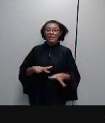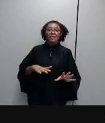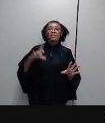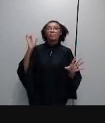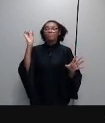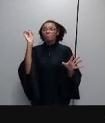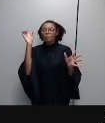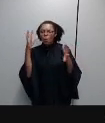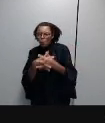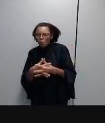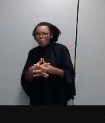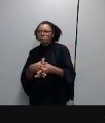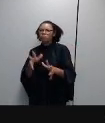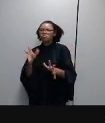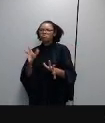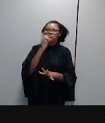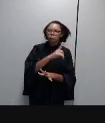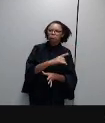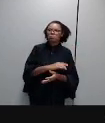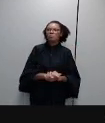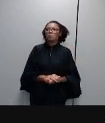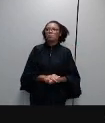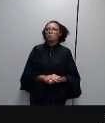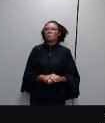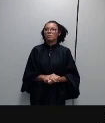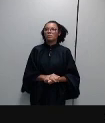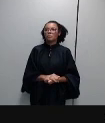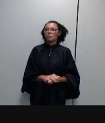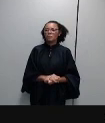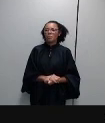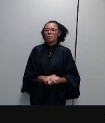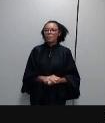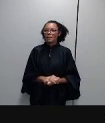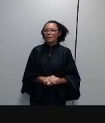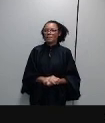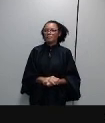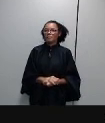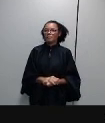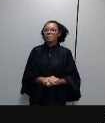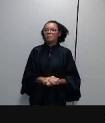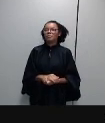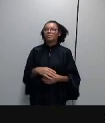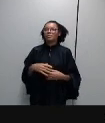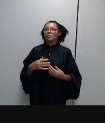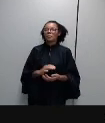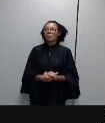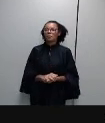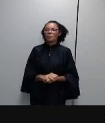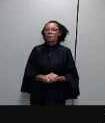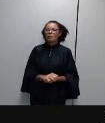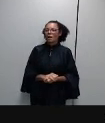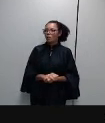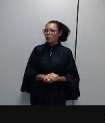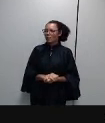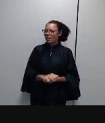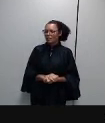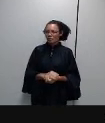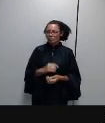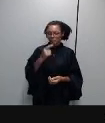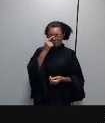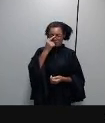jurídica depende diretamente e da acuidade perceptiva ou da